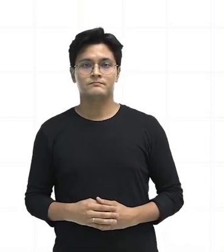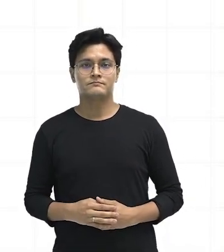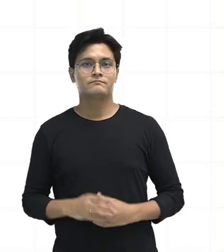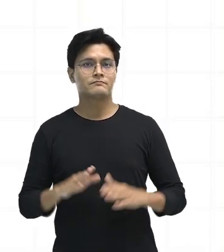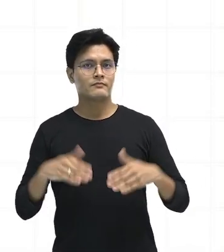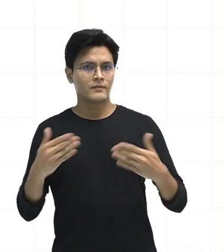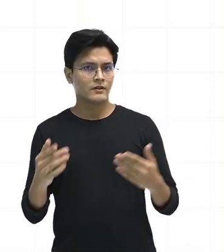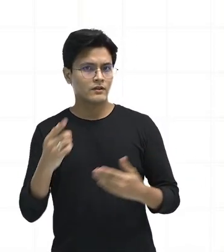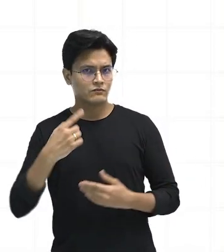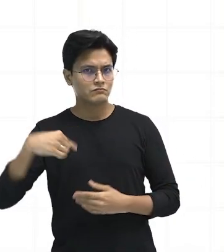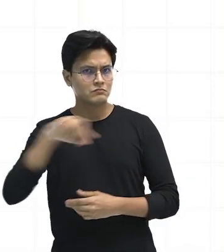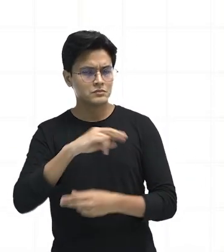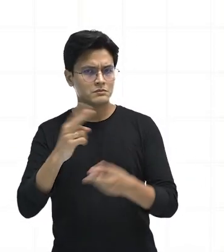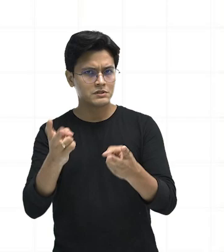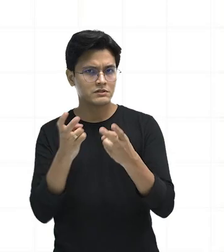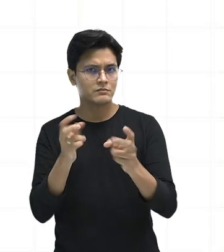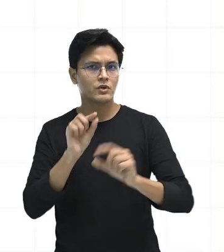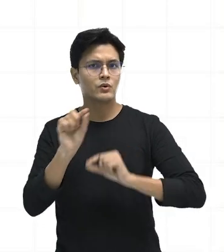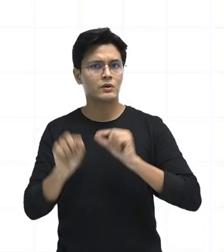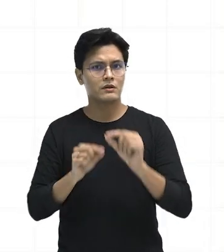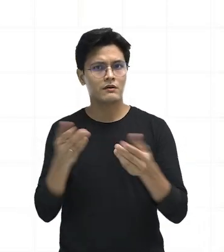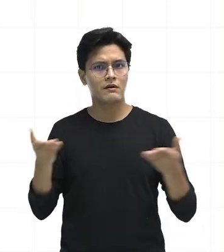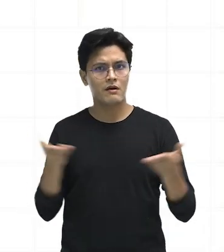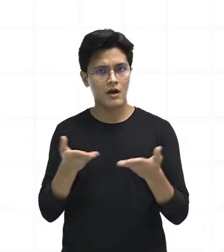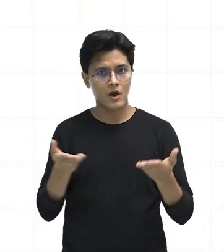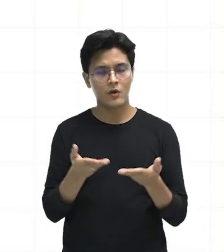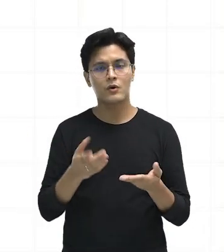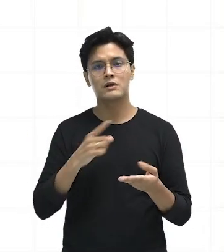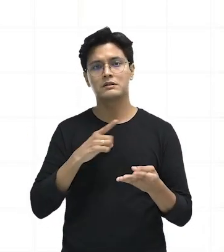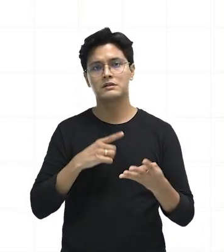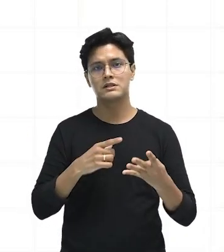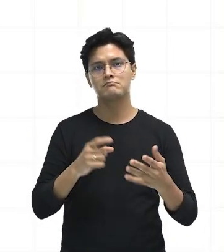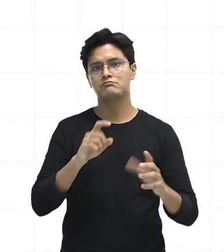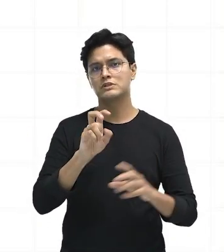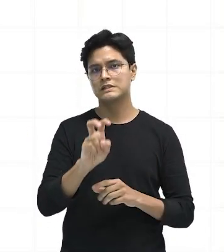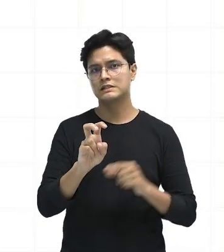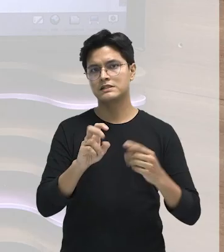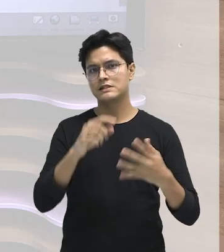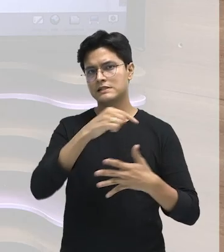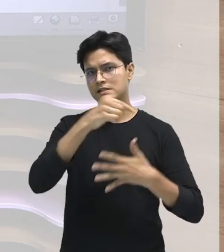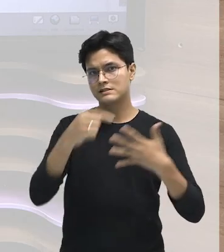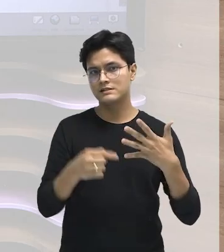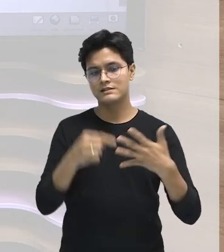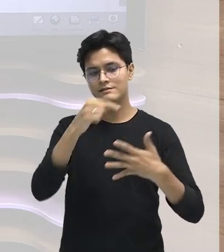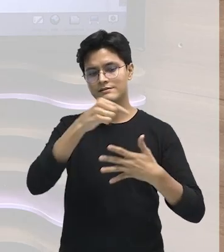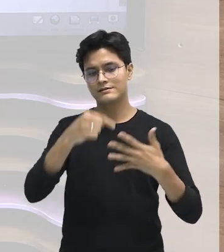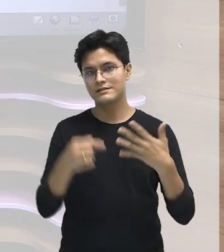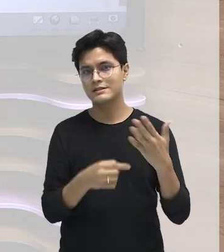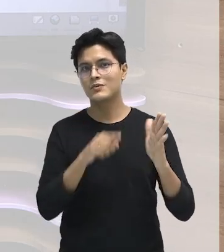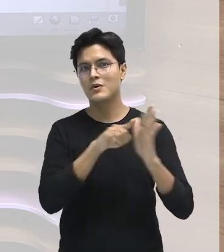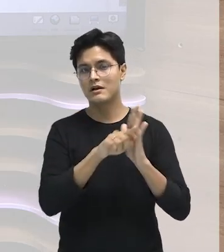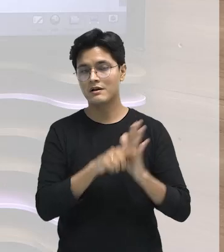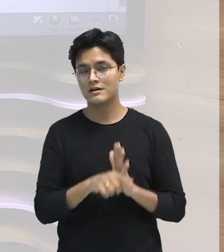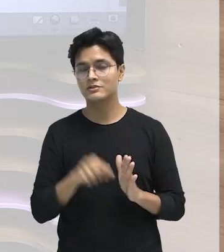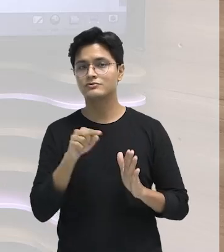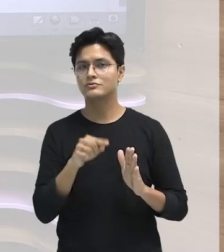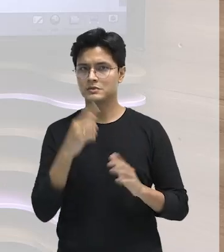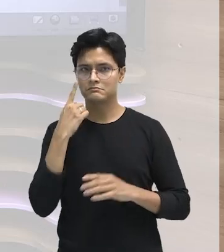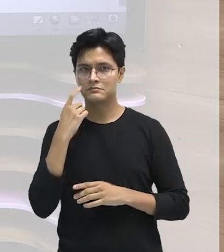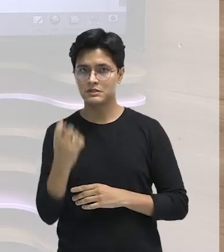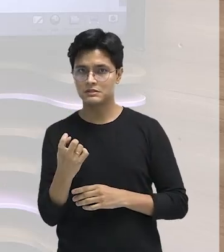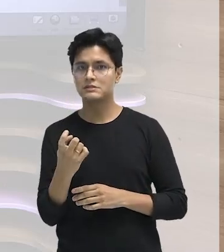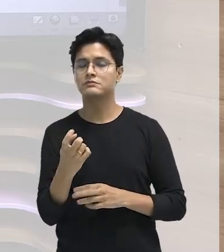vocês viram aí que nós trabalhamos, tá, com 5 questões bem interessantes, tá? Questões essas